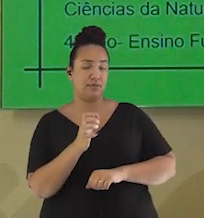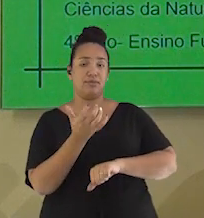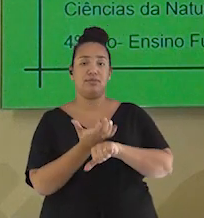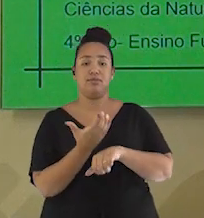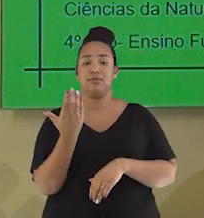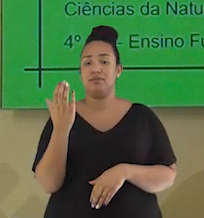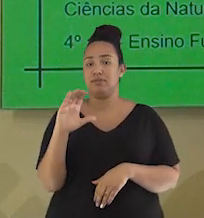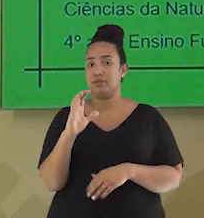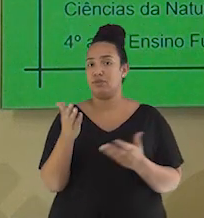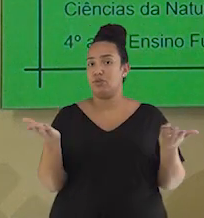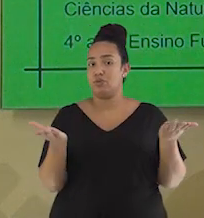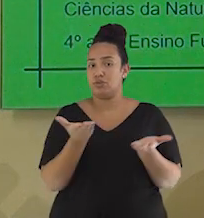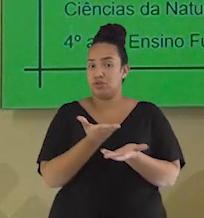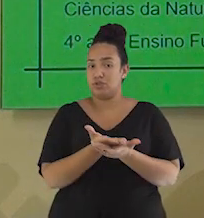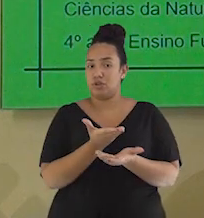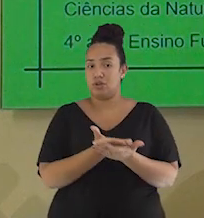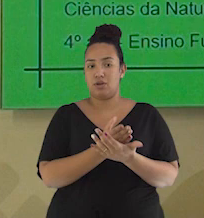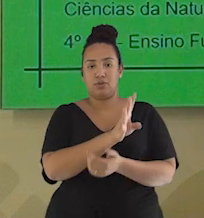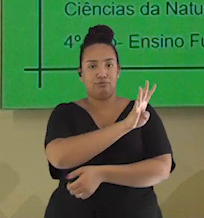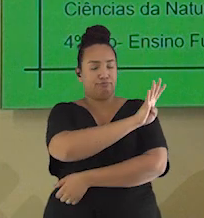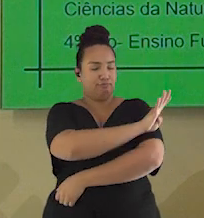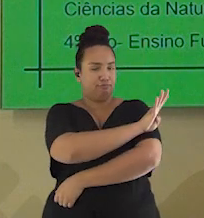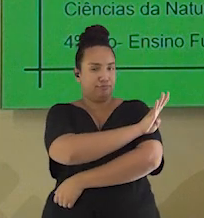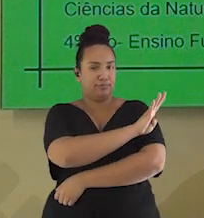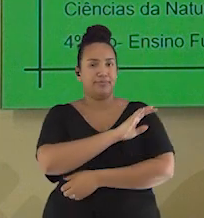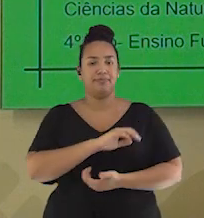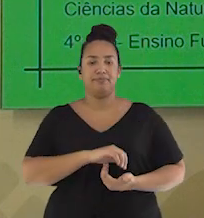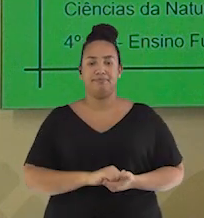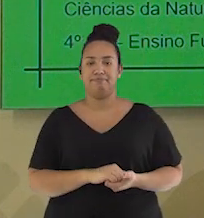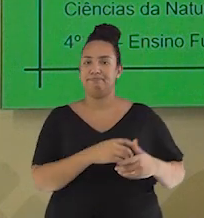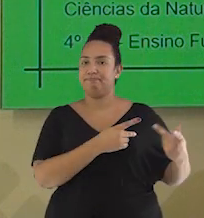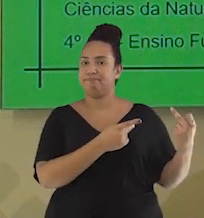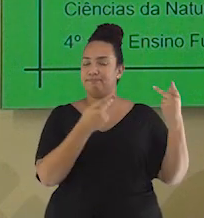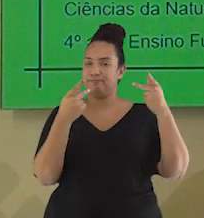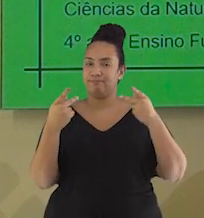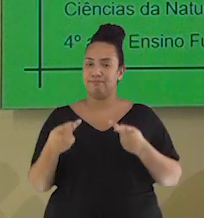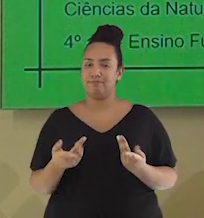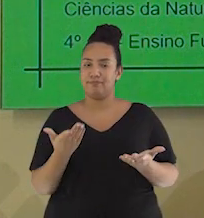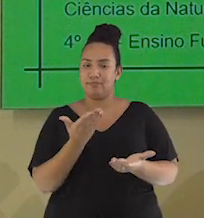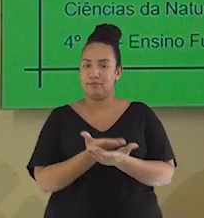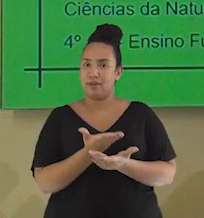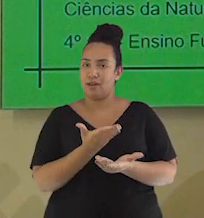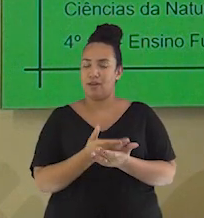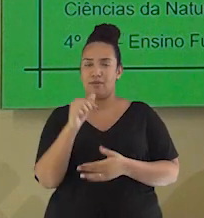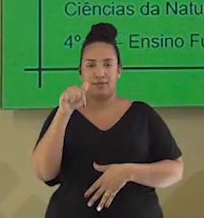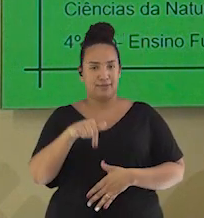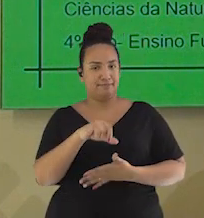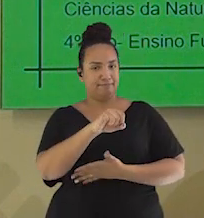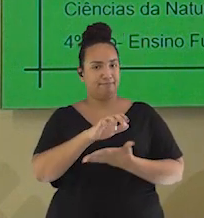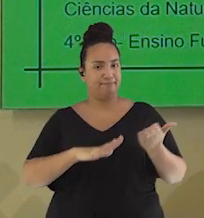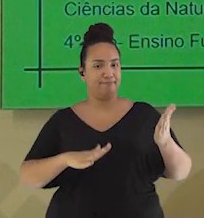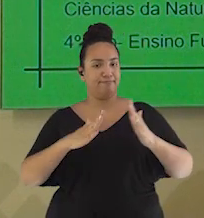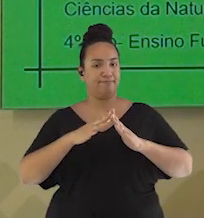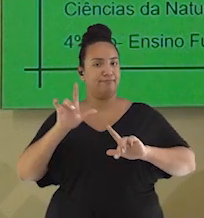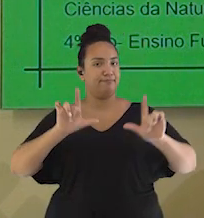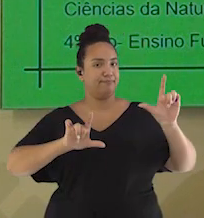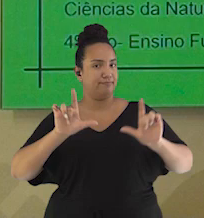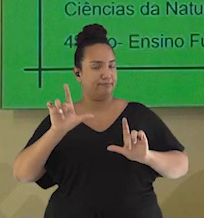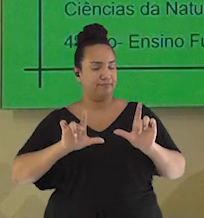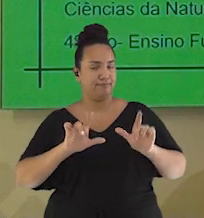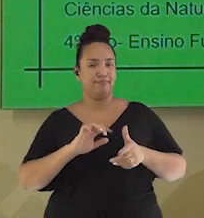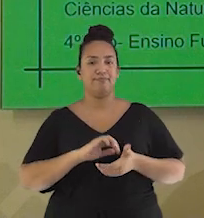aula é para o quarto ano do ensino fundamental. E sejam bem-vindos para mais uma aula aqui no Dever em Casa na